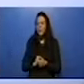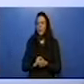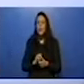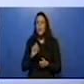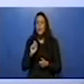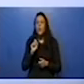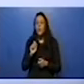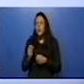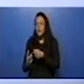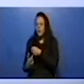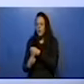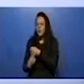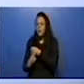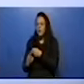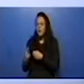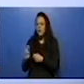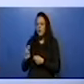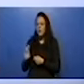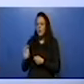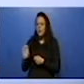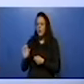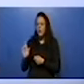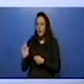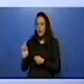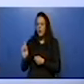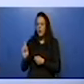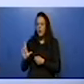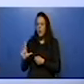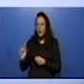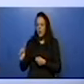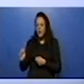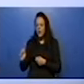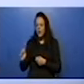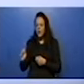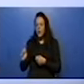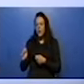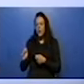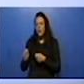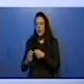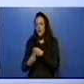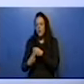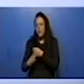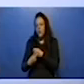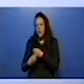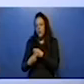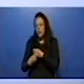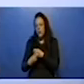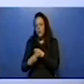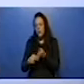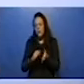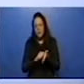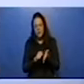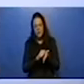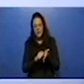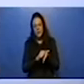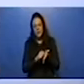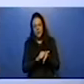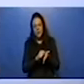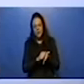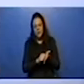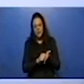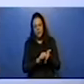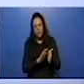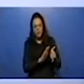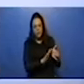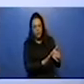galera, que no presente a gente escreve de um jeito. Só que quando a gente vai colocar no passado, a gente